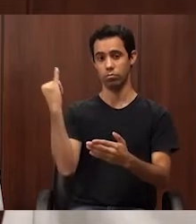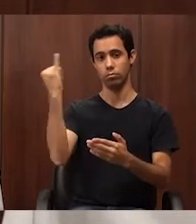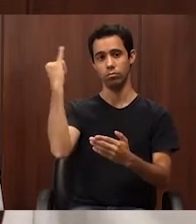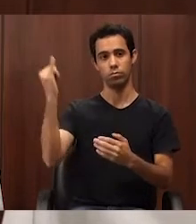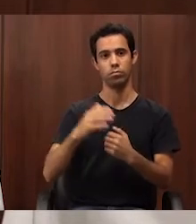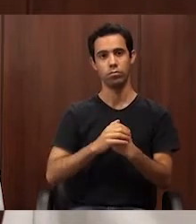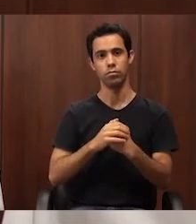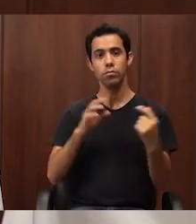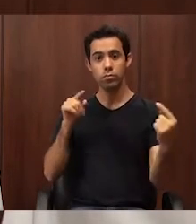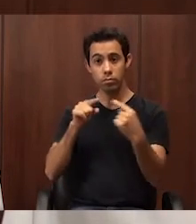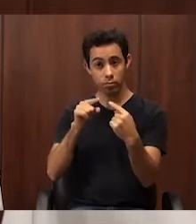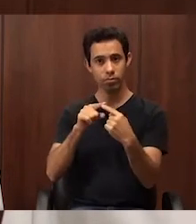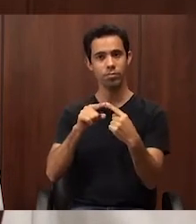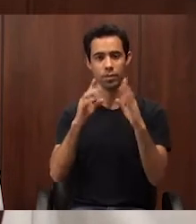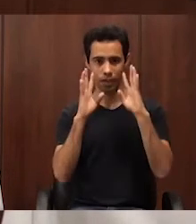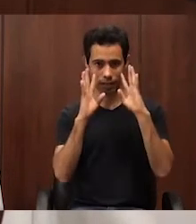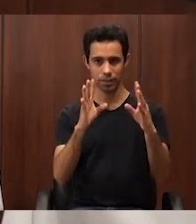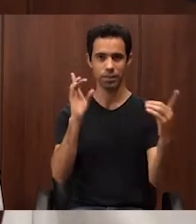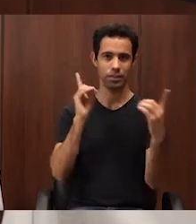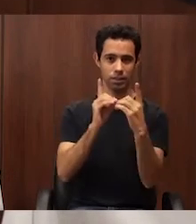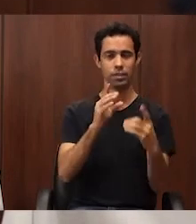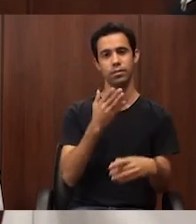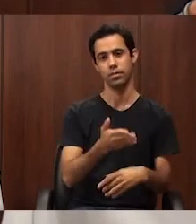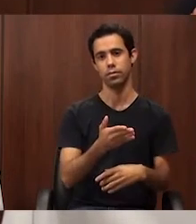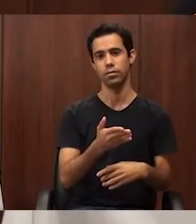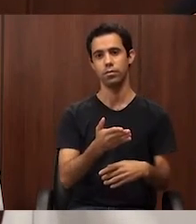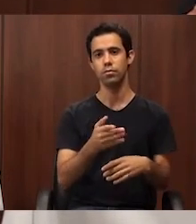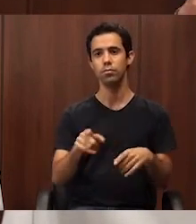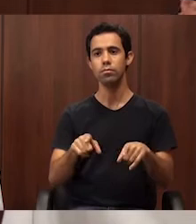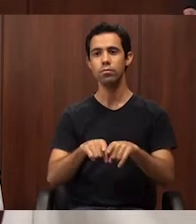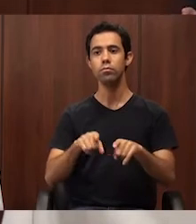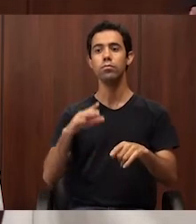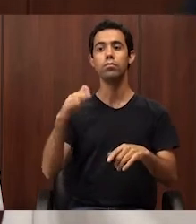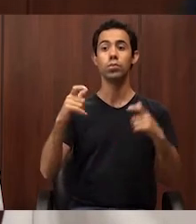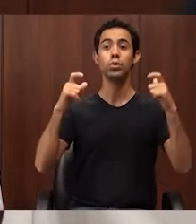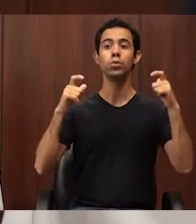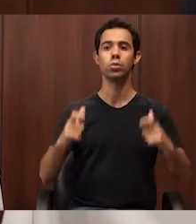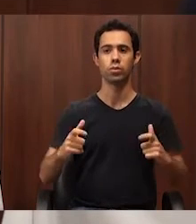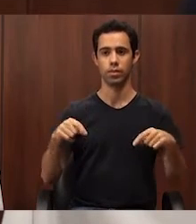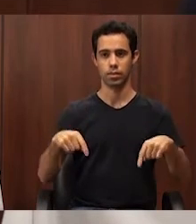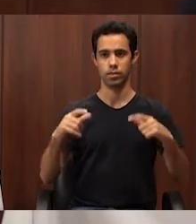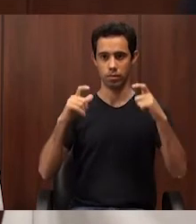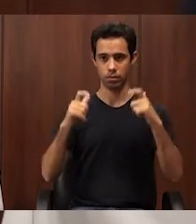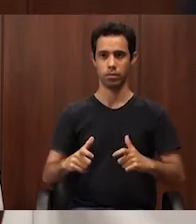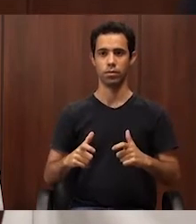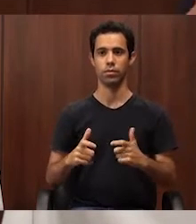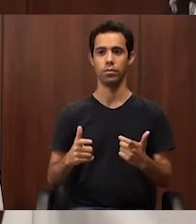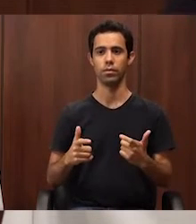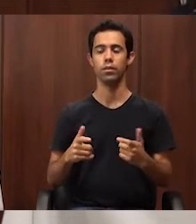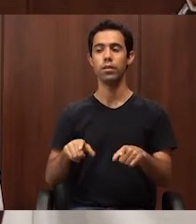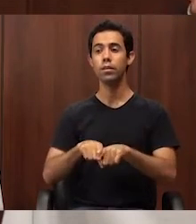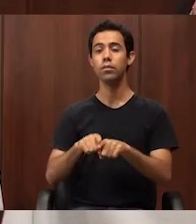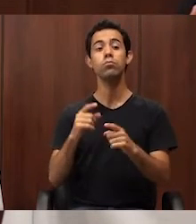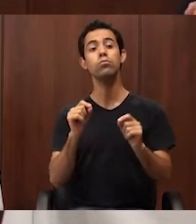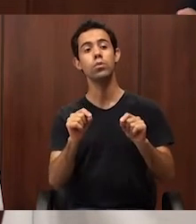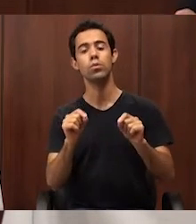atender os objetivos da educação proposto né? Então, não é o local que define o ensino inclusivo, é o que é